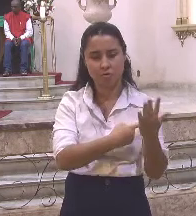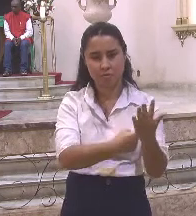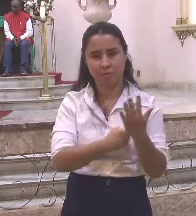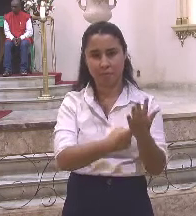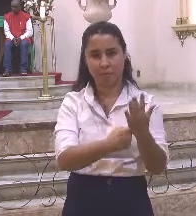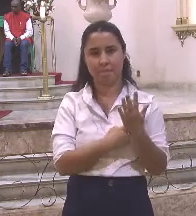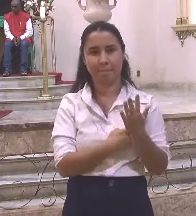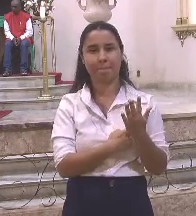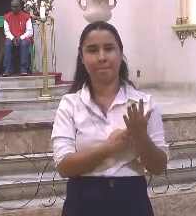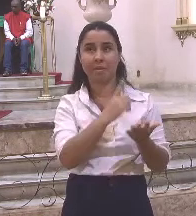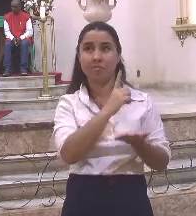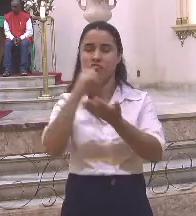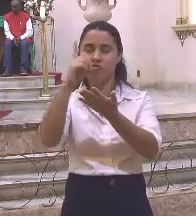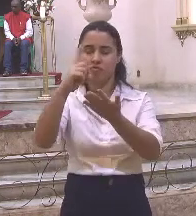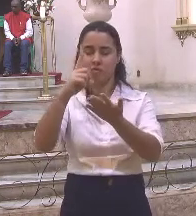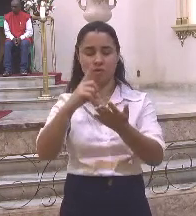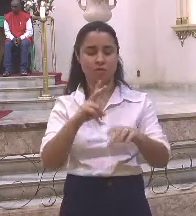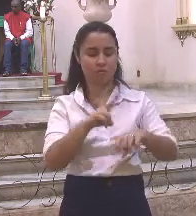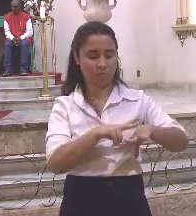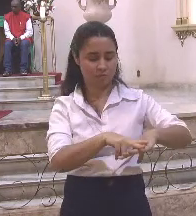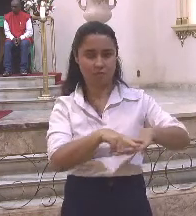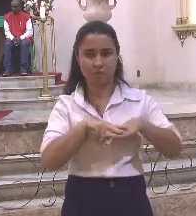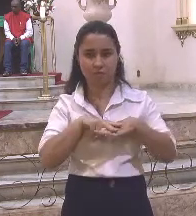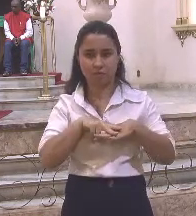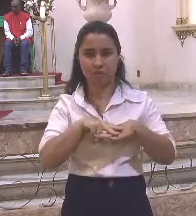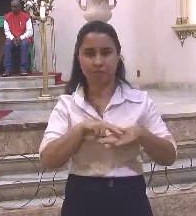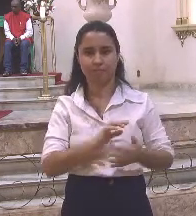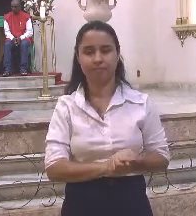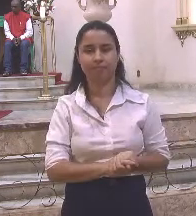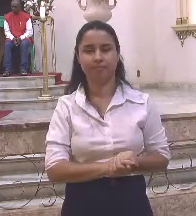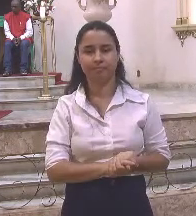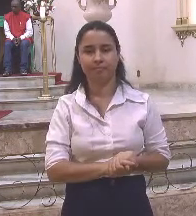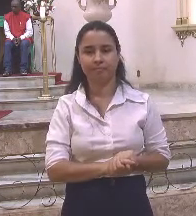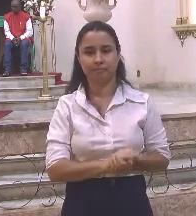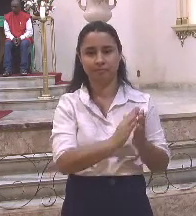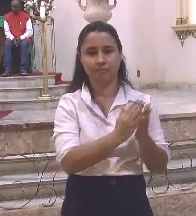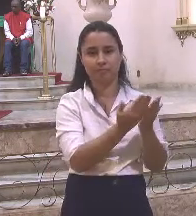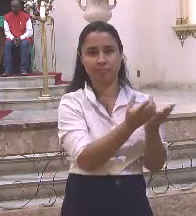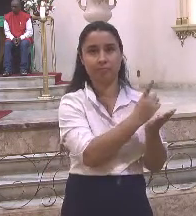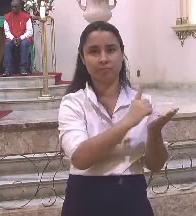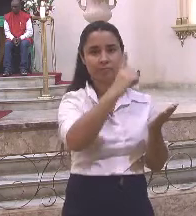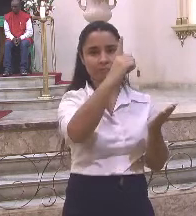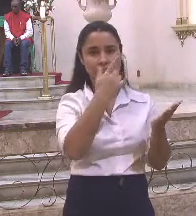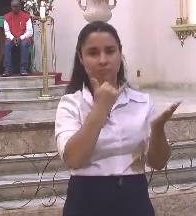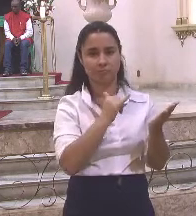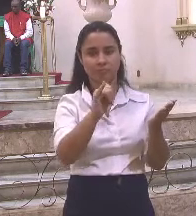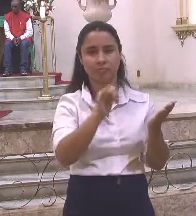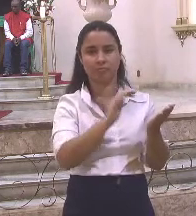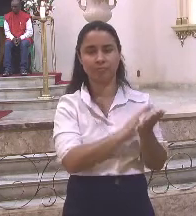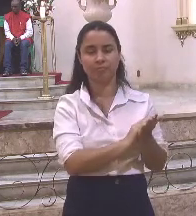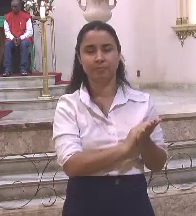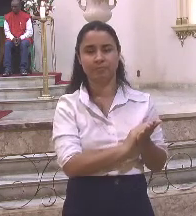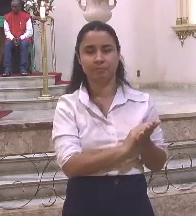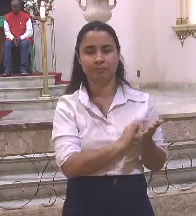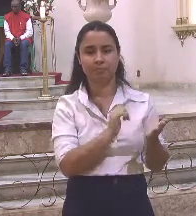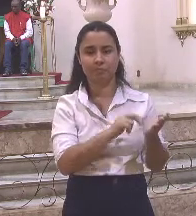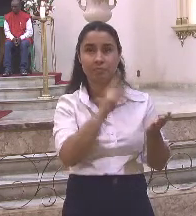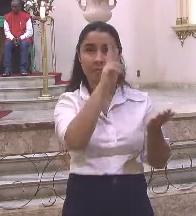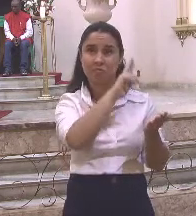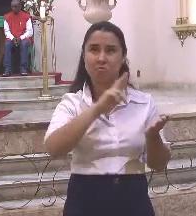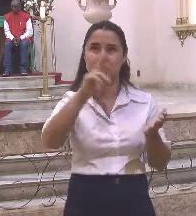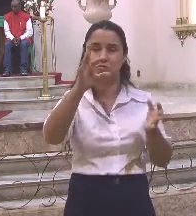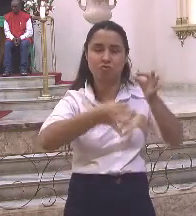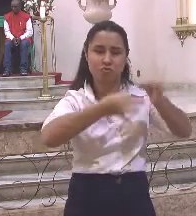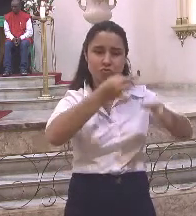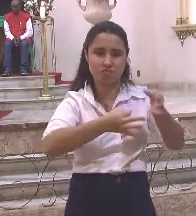as viúvas. A Bíblia nos fala que o Senhor julga e